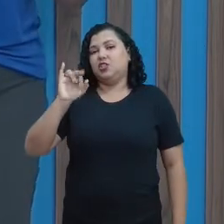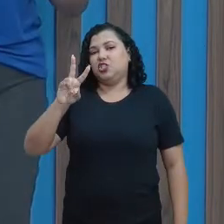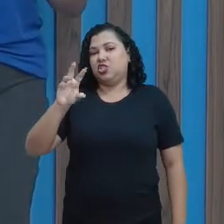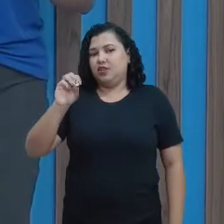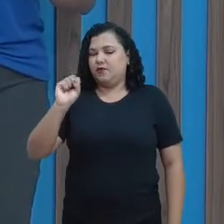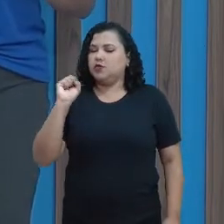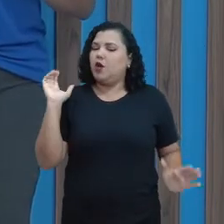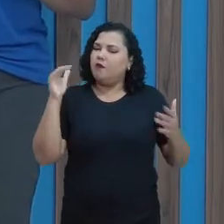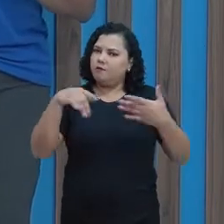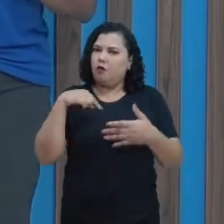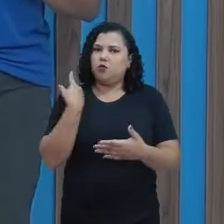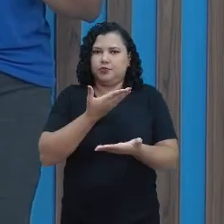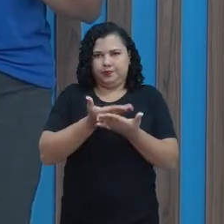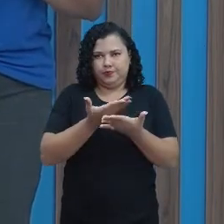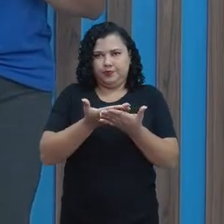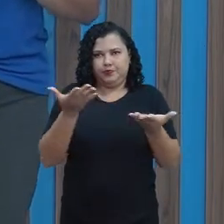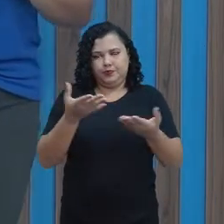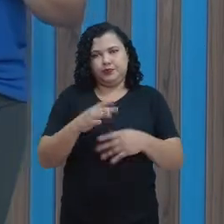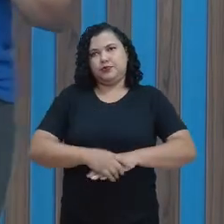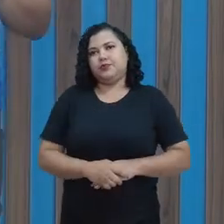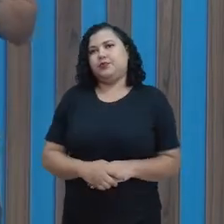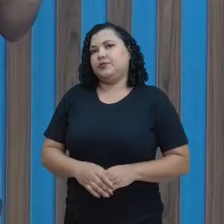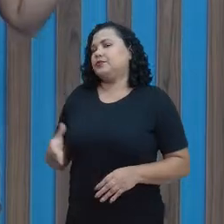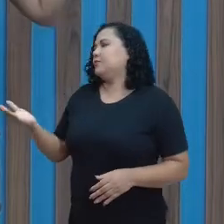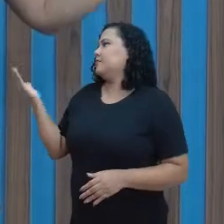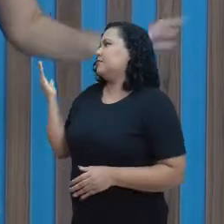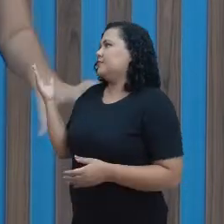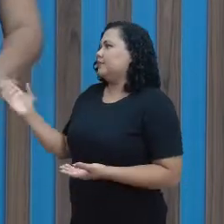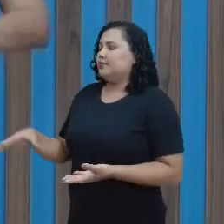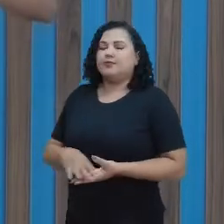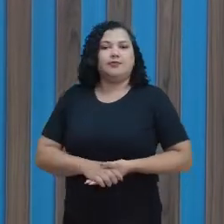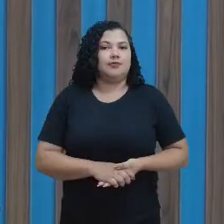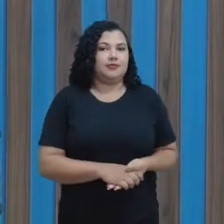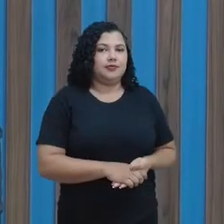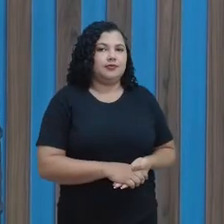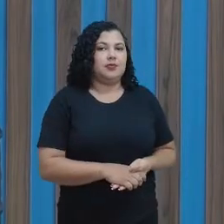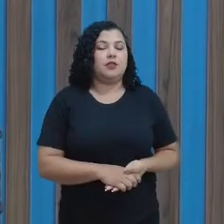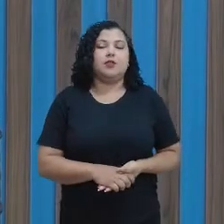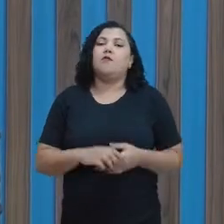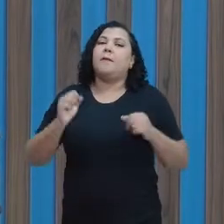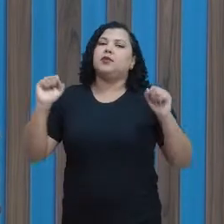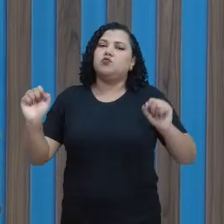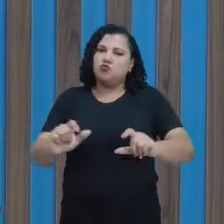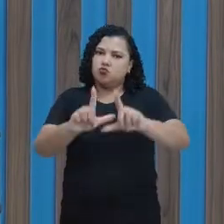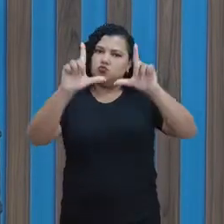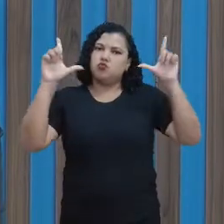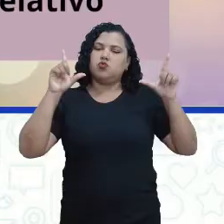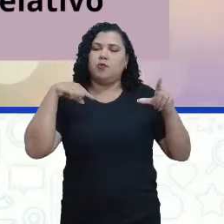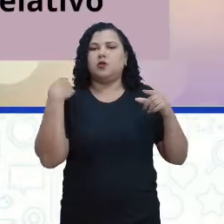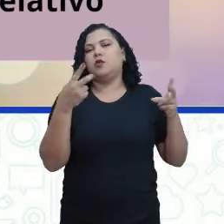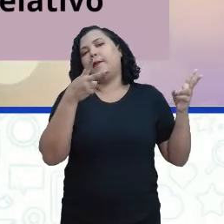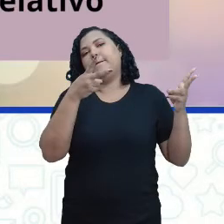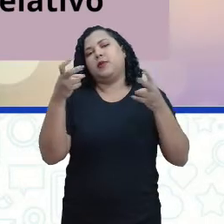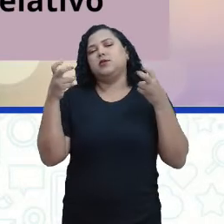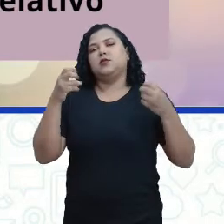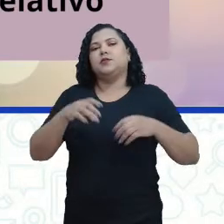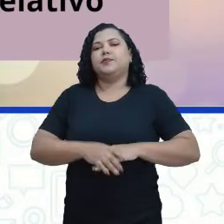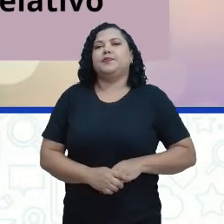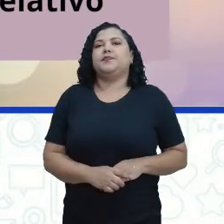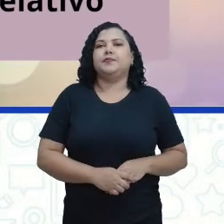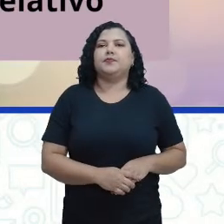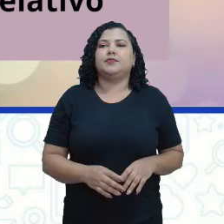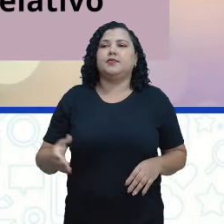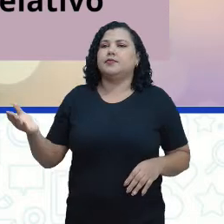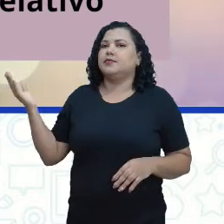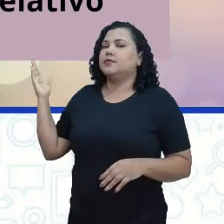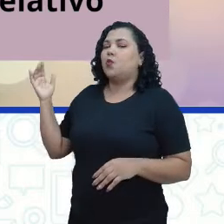foco da nossa aula. E aí eu trouxe aqui, eu vou pedir para colocar na tela, para a gente observar direitinho, eu coloquei